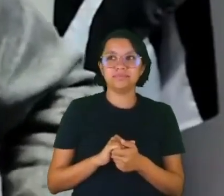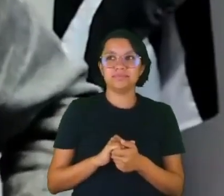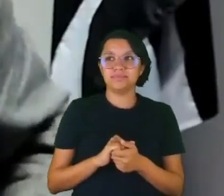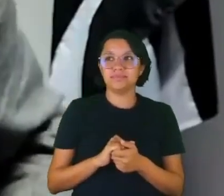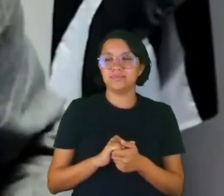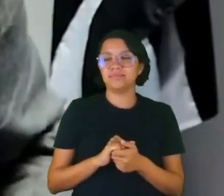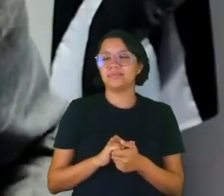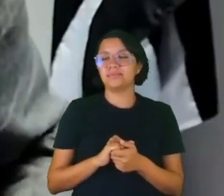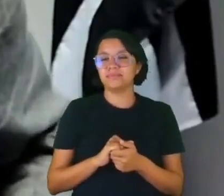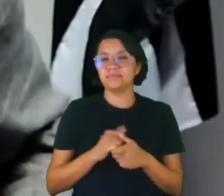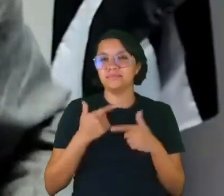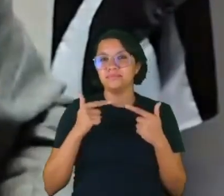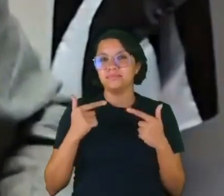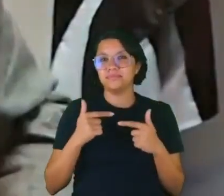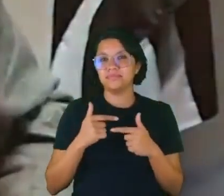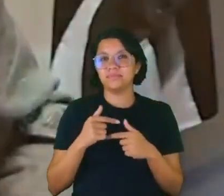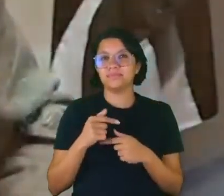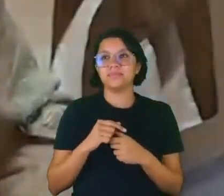verdade.